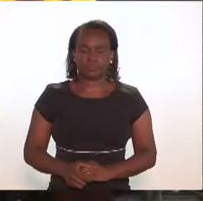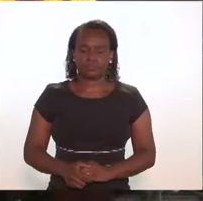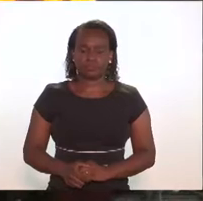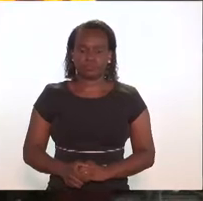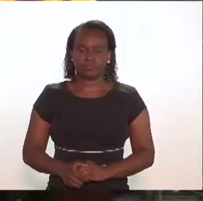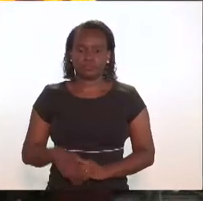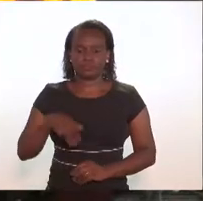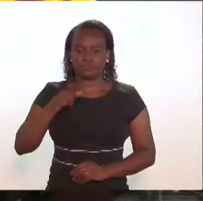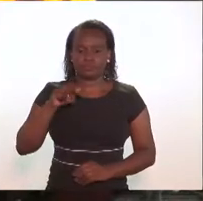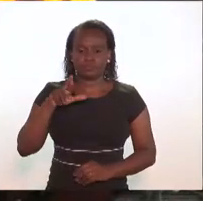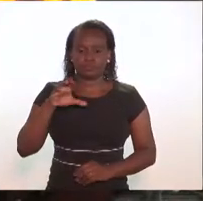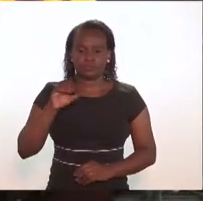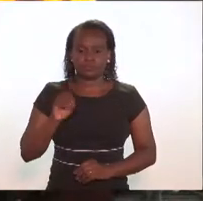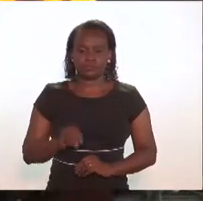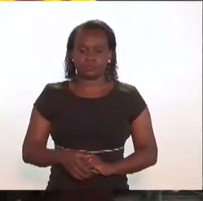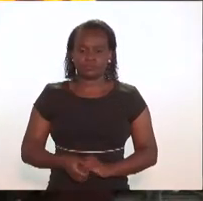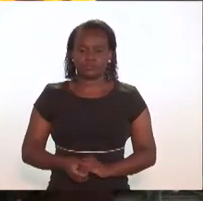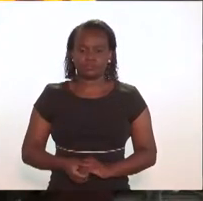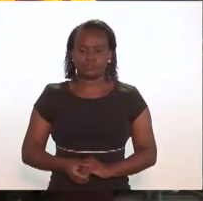Deputado Márcio.